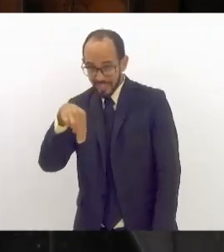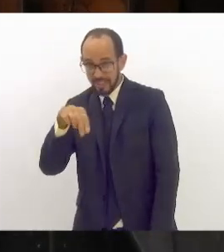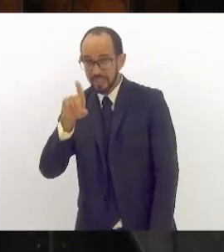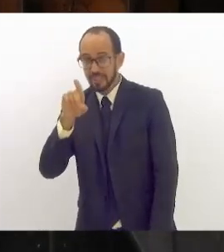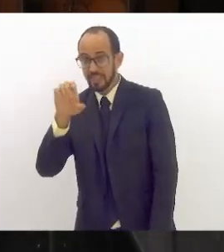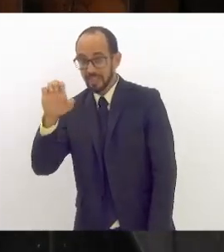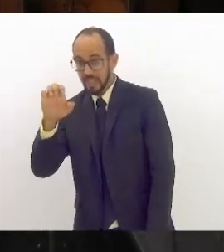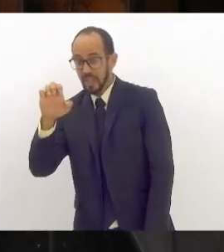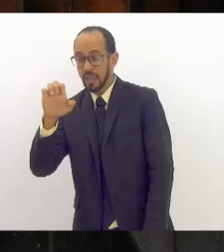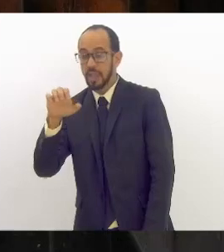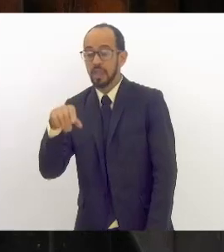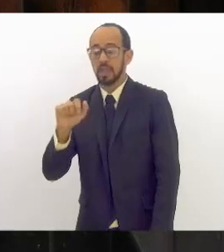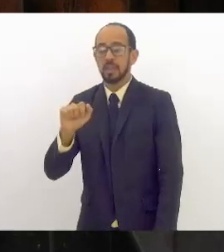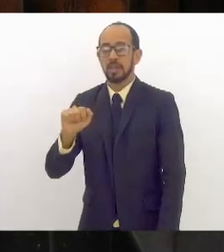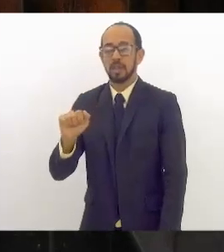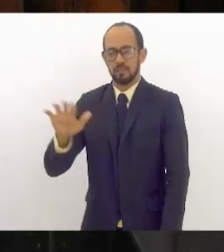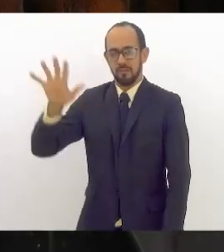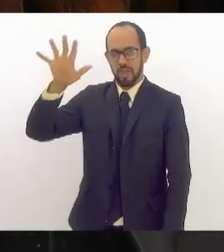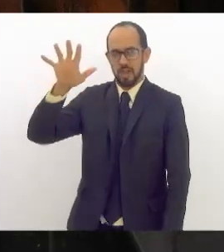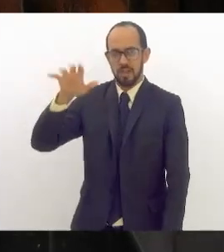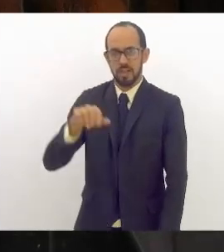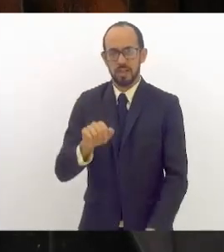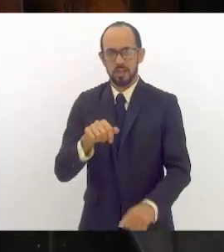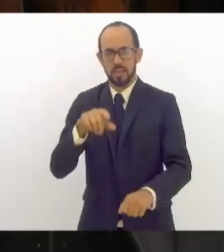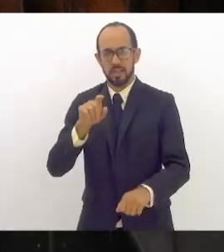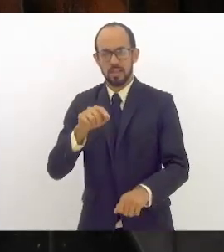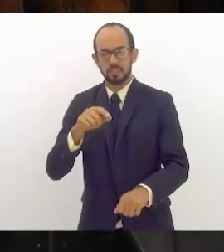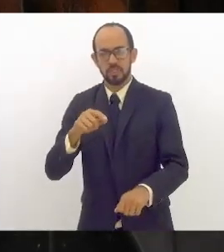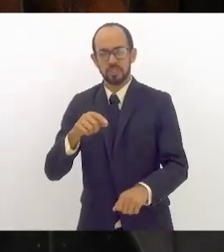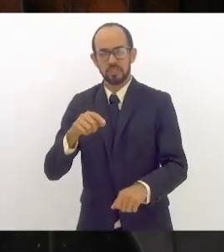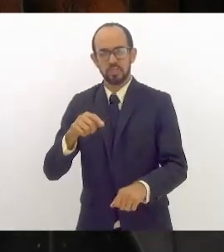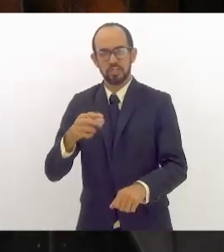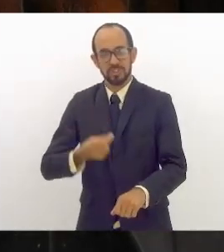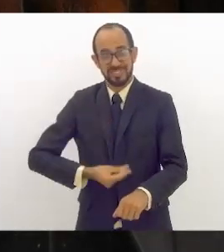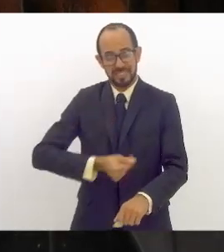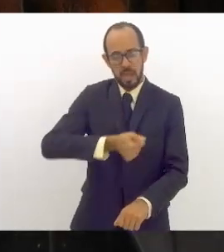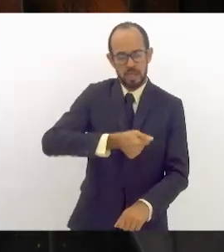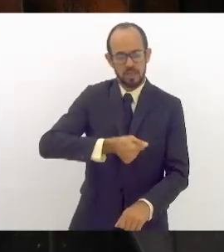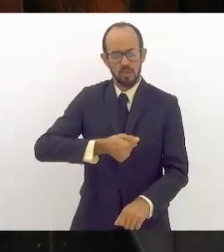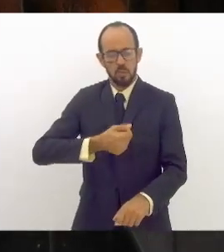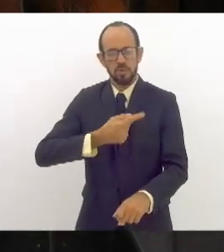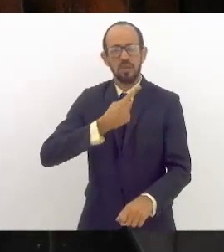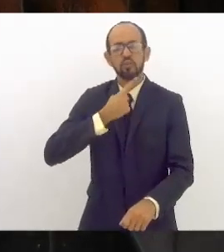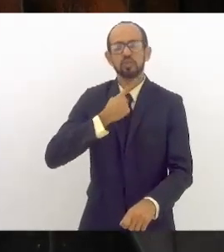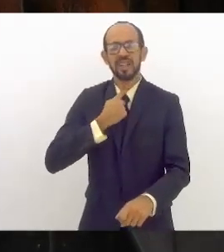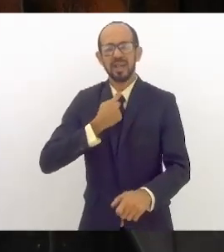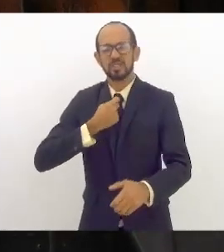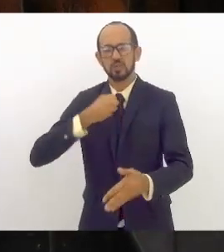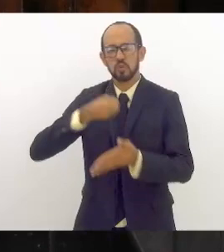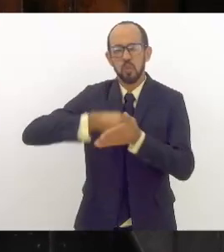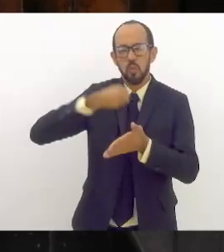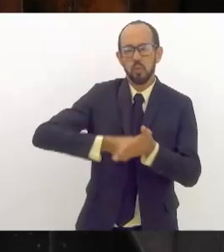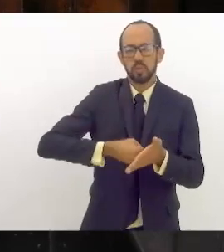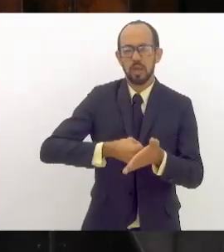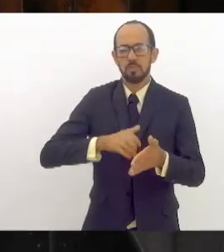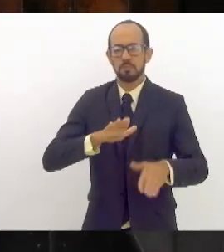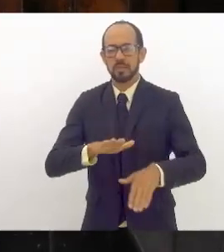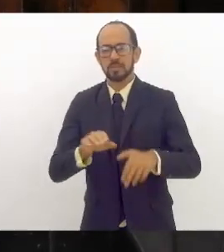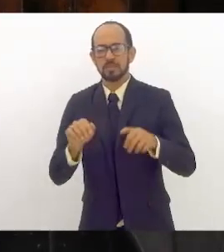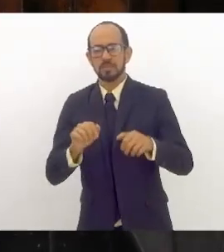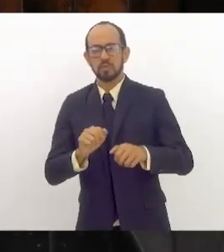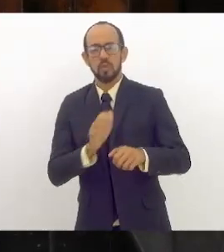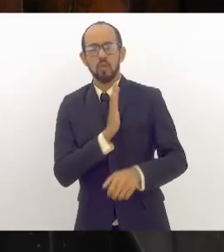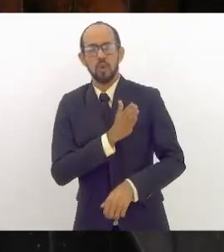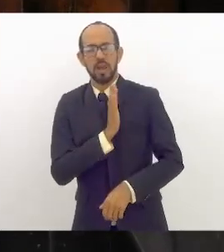sai de lá com muita esperança com muita vontade com muita determinação mas trazendo Camila o Rio de Janeiro no